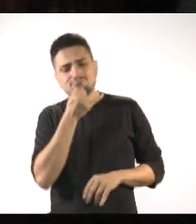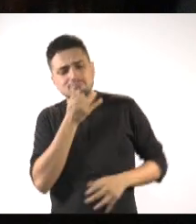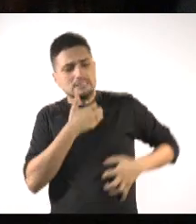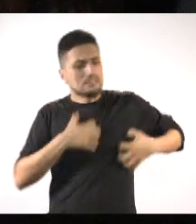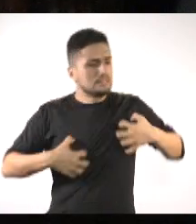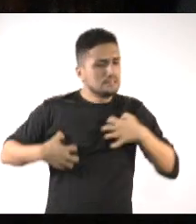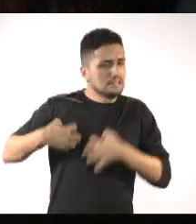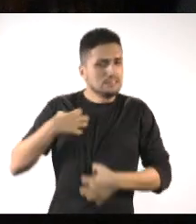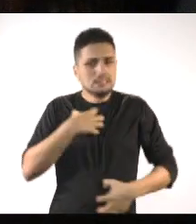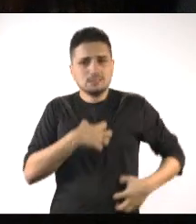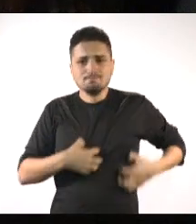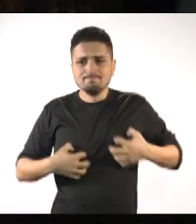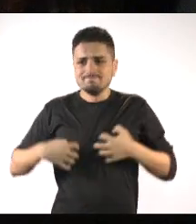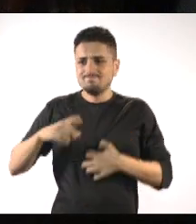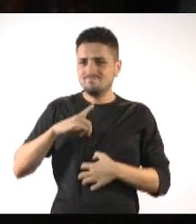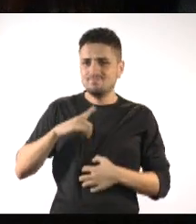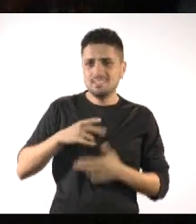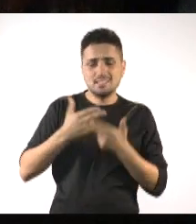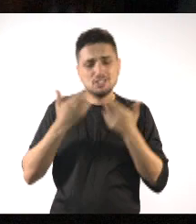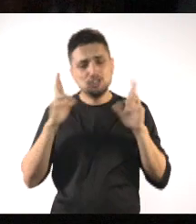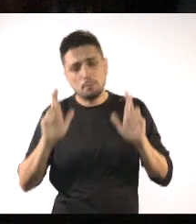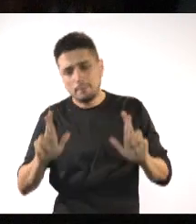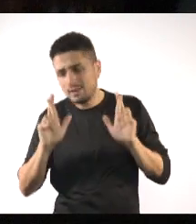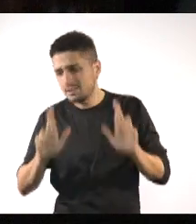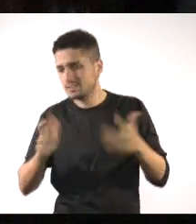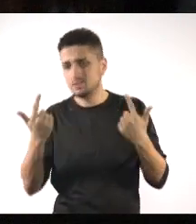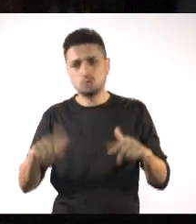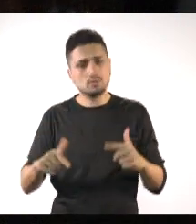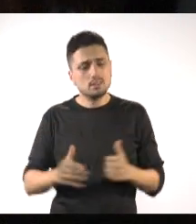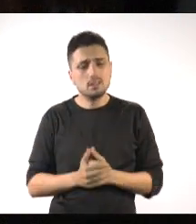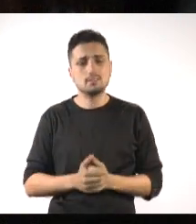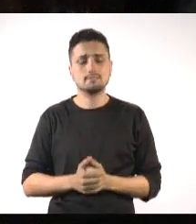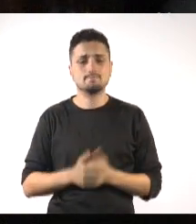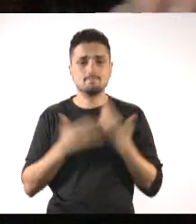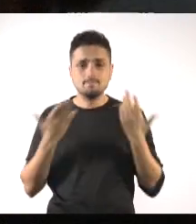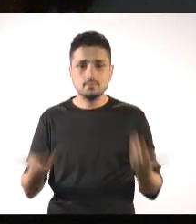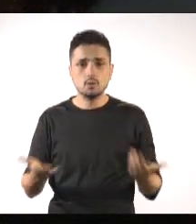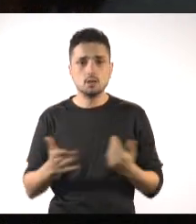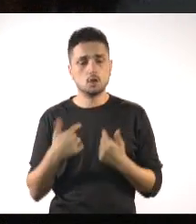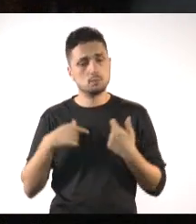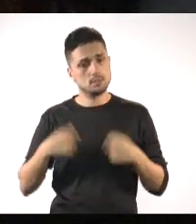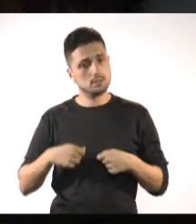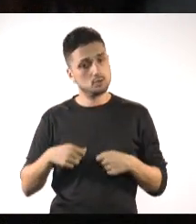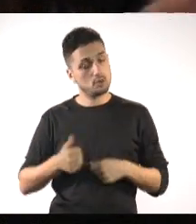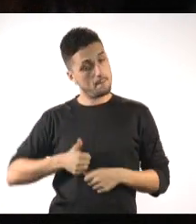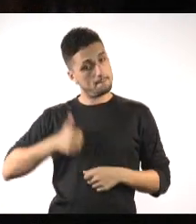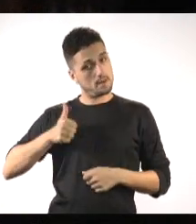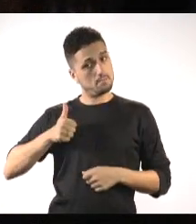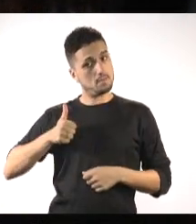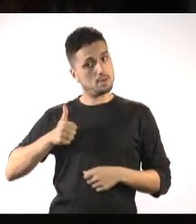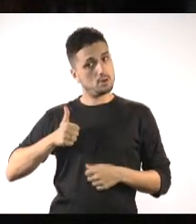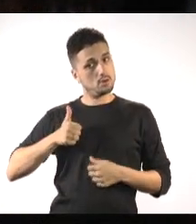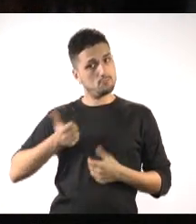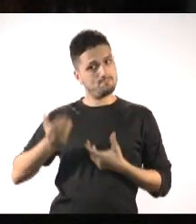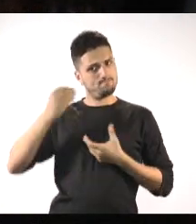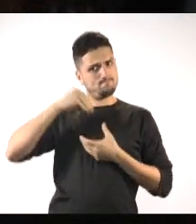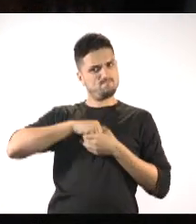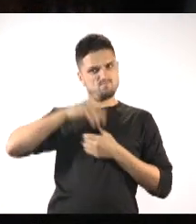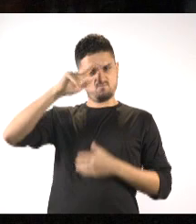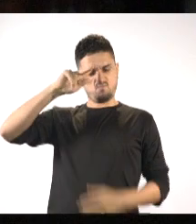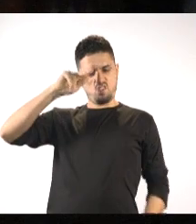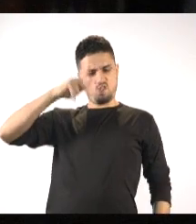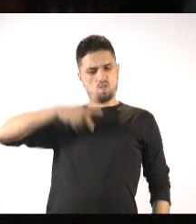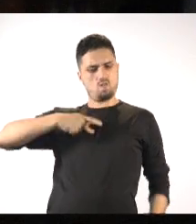desespero, na desesperança, não é? E eu preciso primeiro romper a